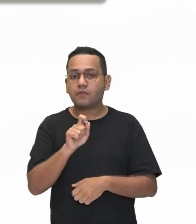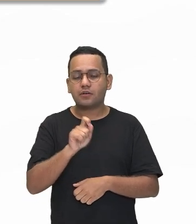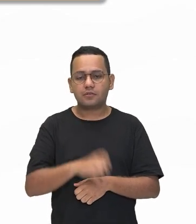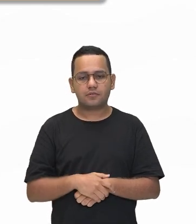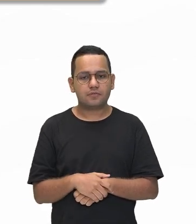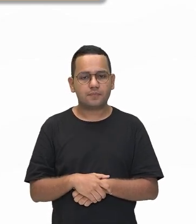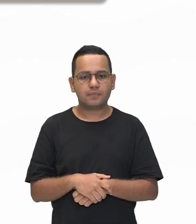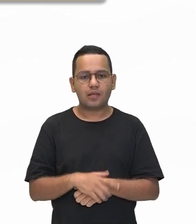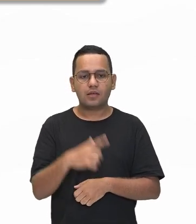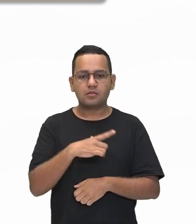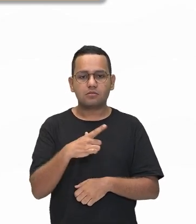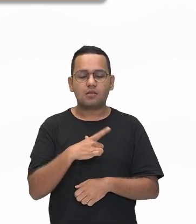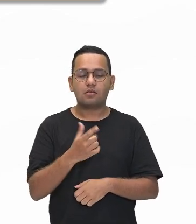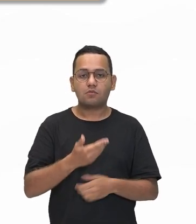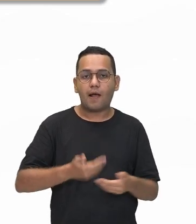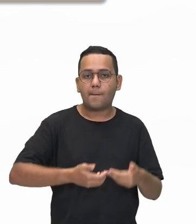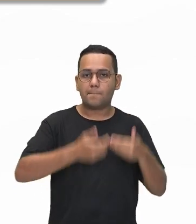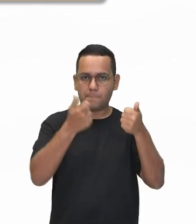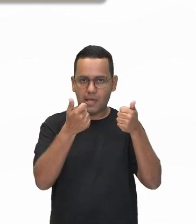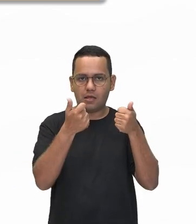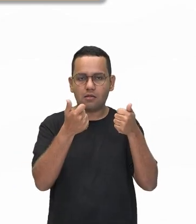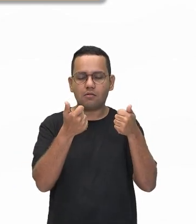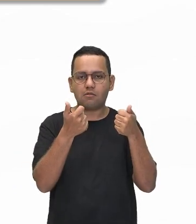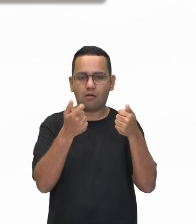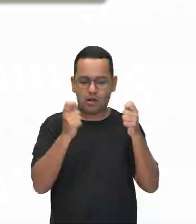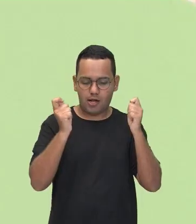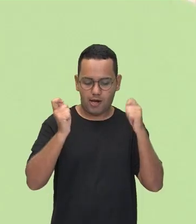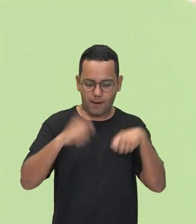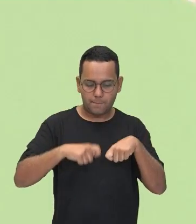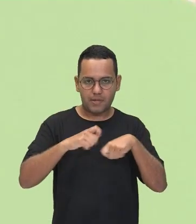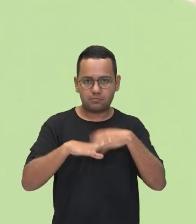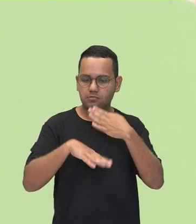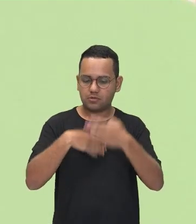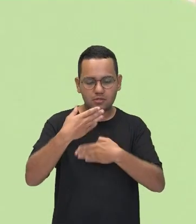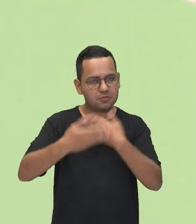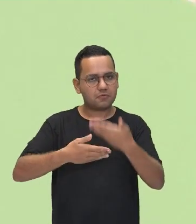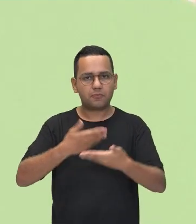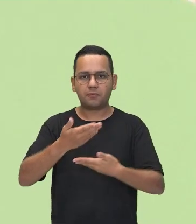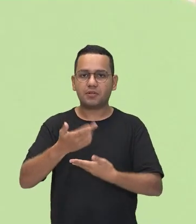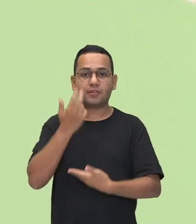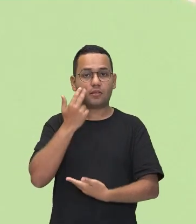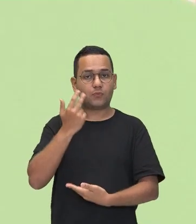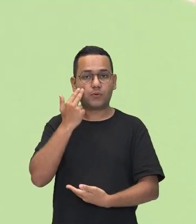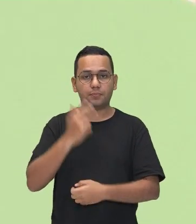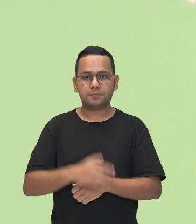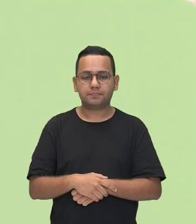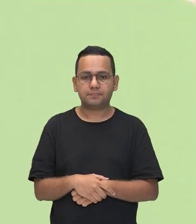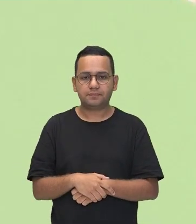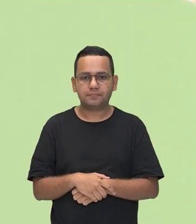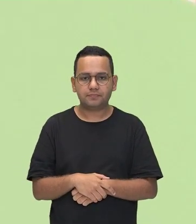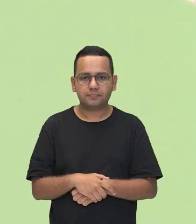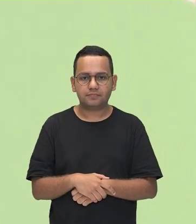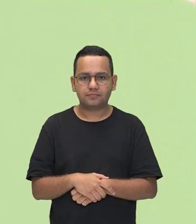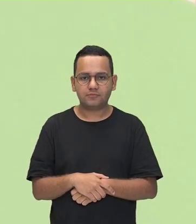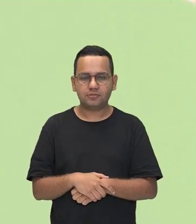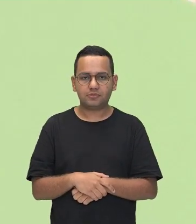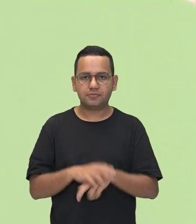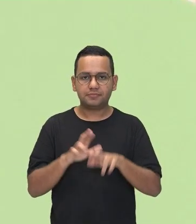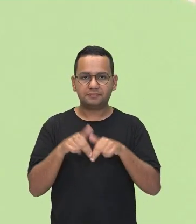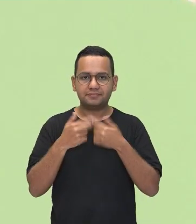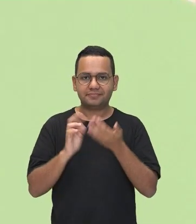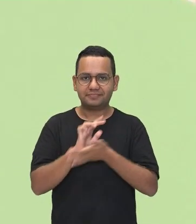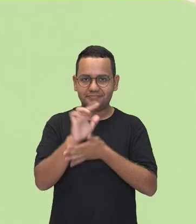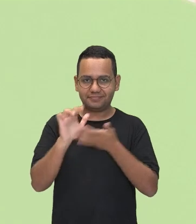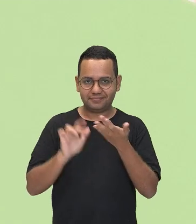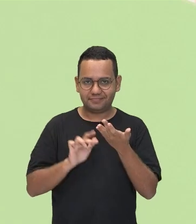ambiente. E assim fizeram, né, com que houvesse a diversidade biológica. Essa